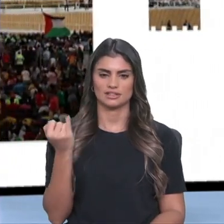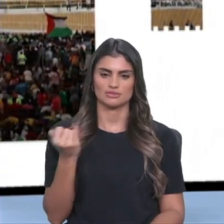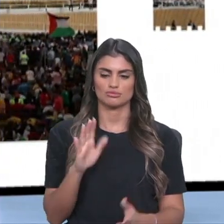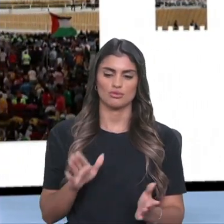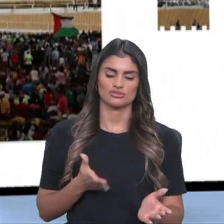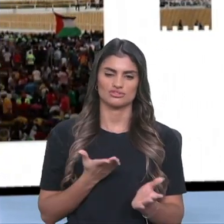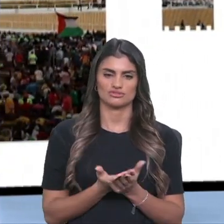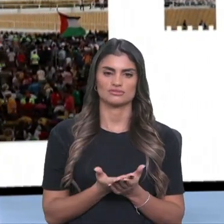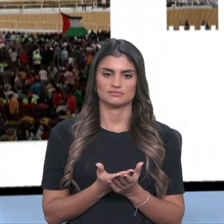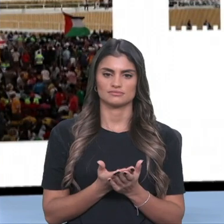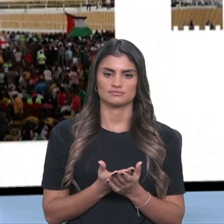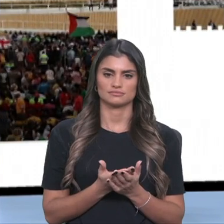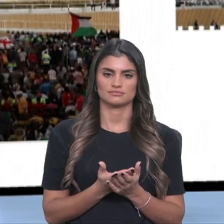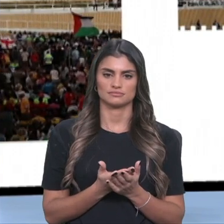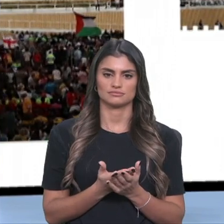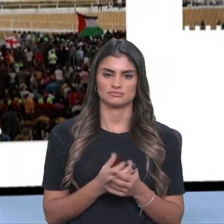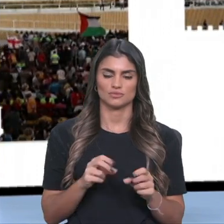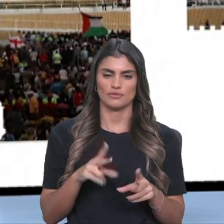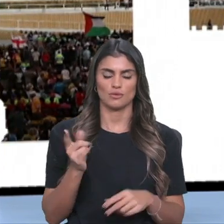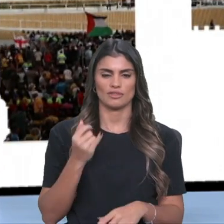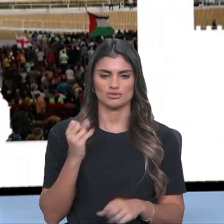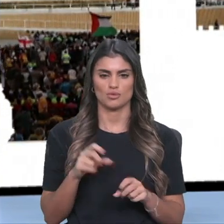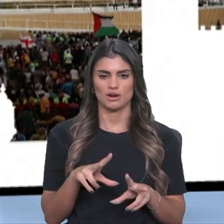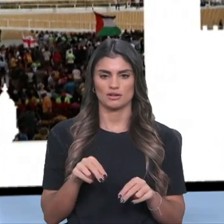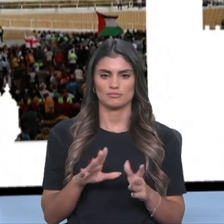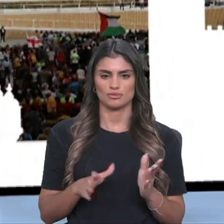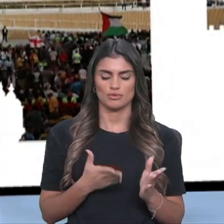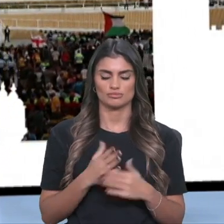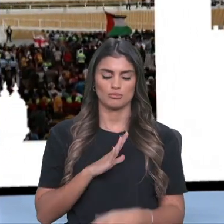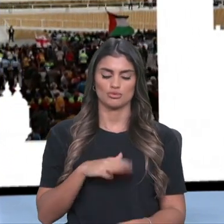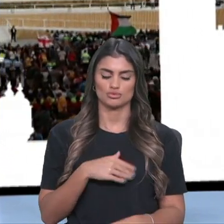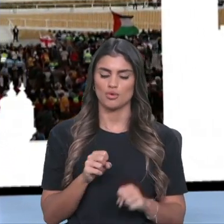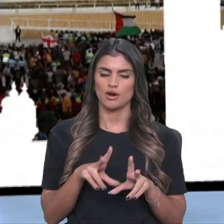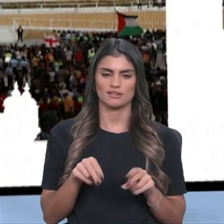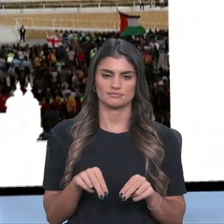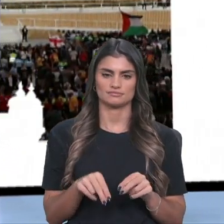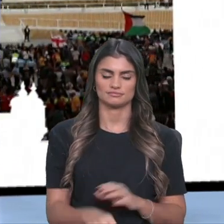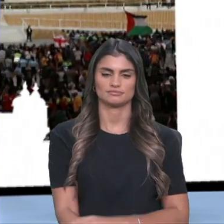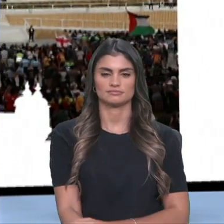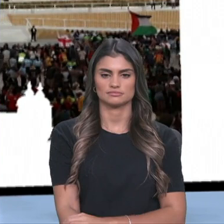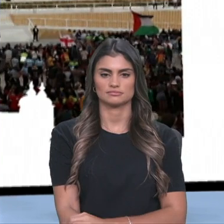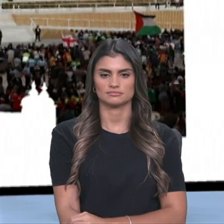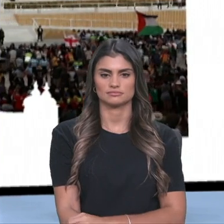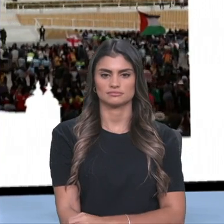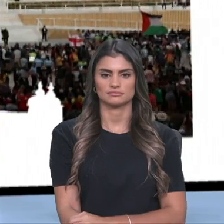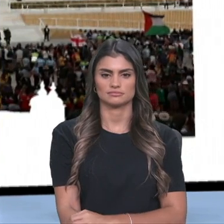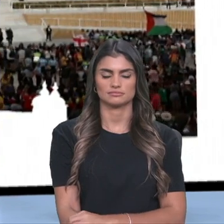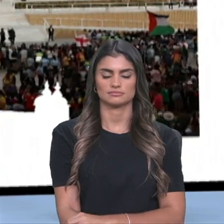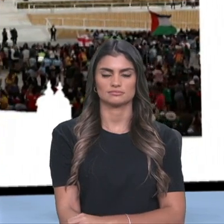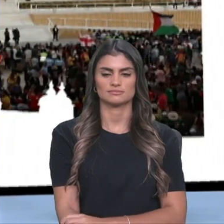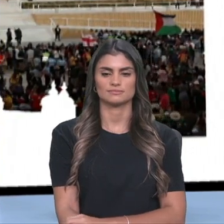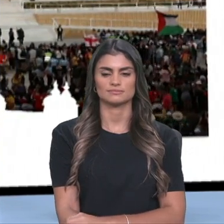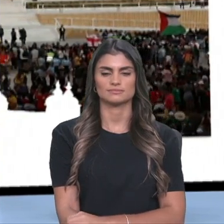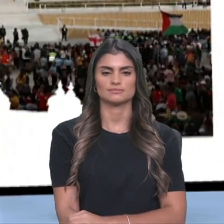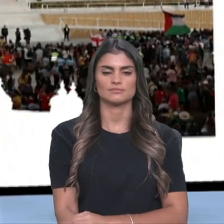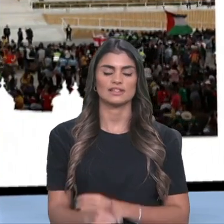propostas no Evangelho nunca foram ideias que foram propostas pelo mundo, não é? E, de certa forma, este encontro, este percurso que é